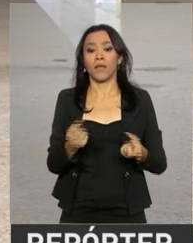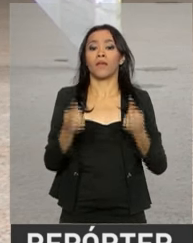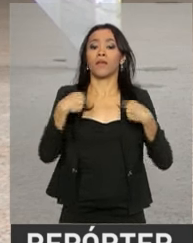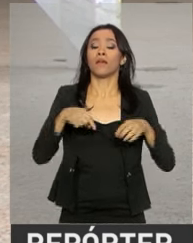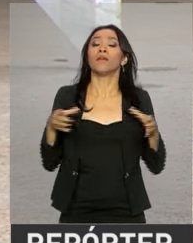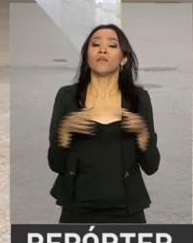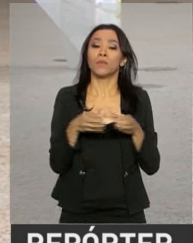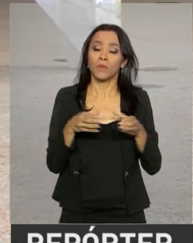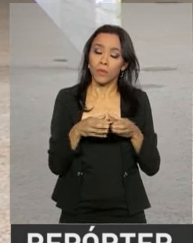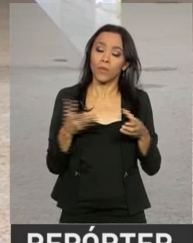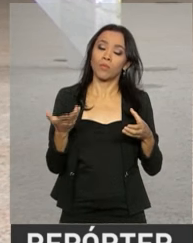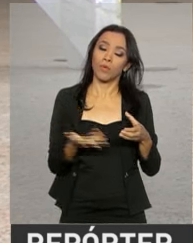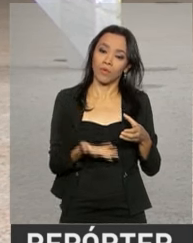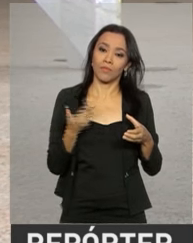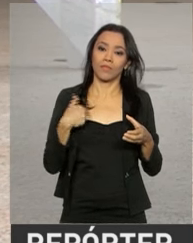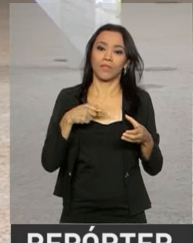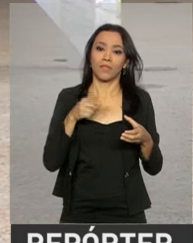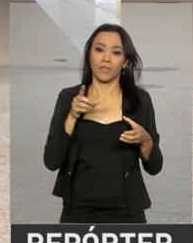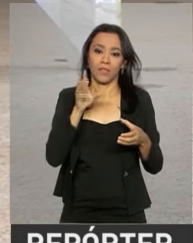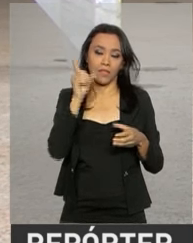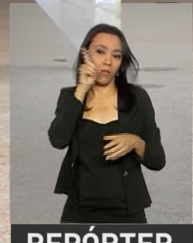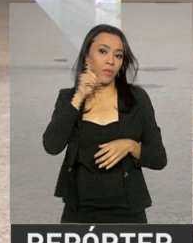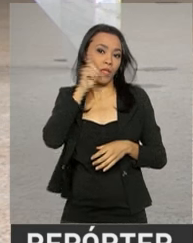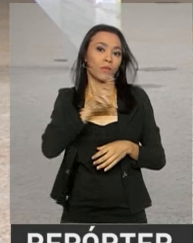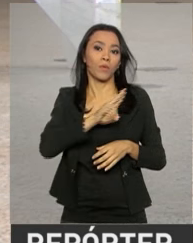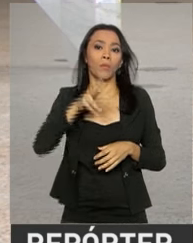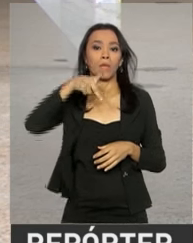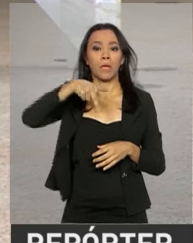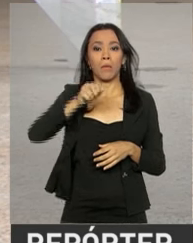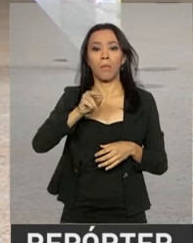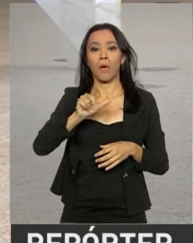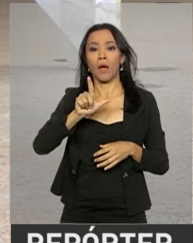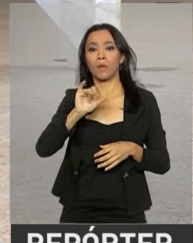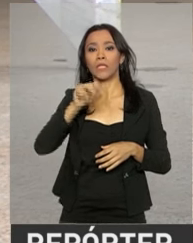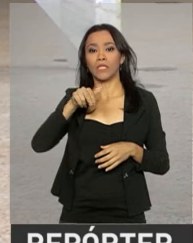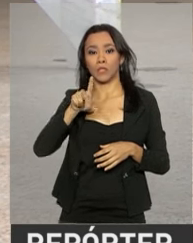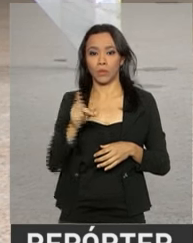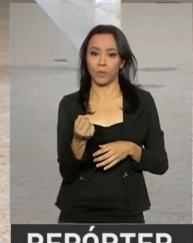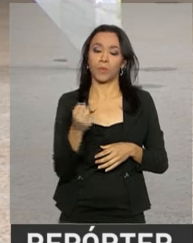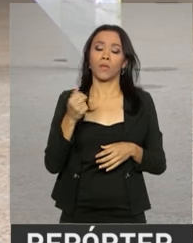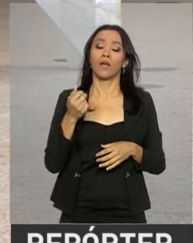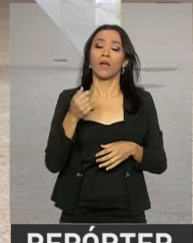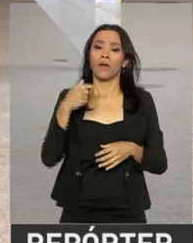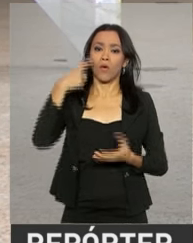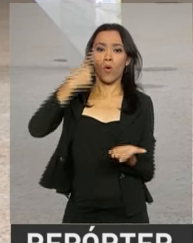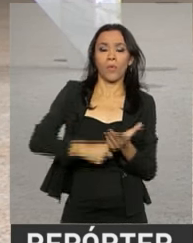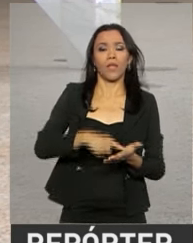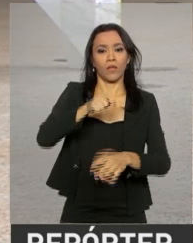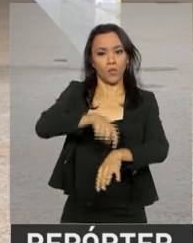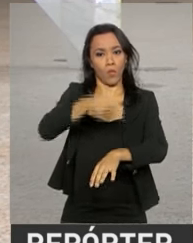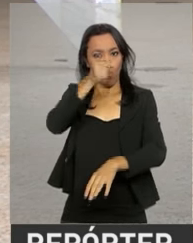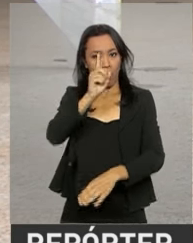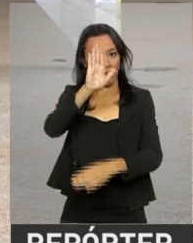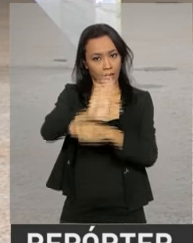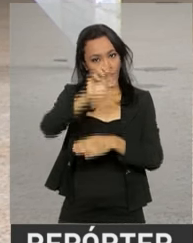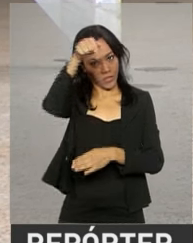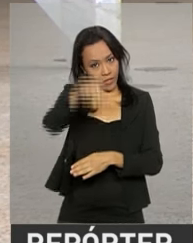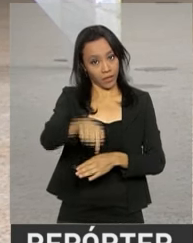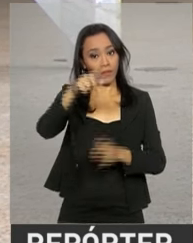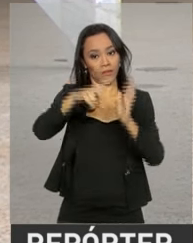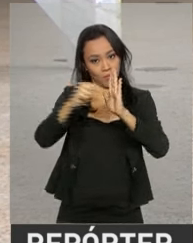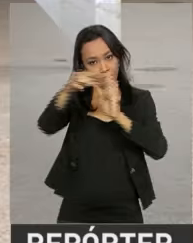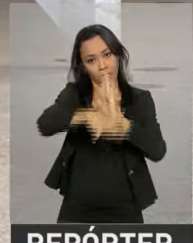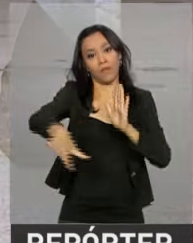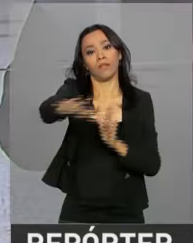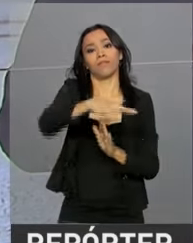e o líder do Solidariedade, deputado Paulinho da Força. Essa reunião está marcada para 1 hora da tarde aqui no Palácio do